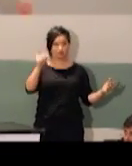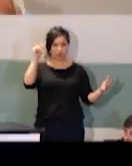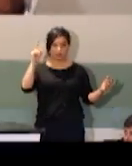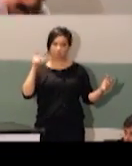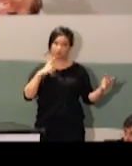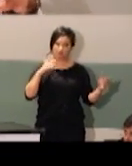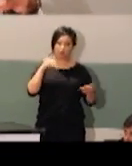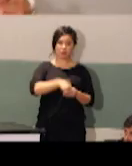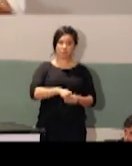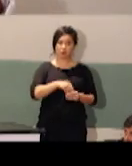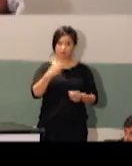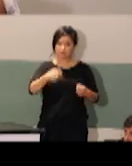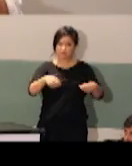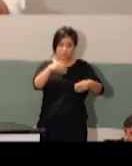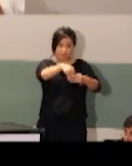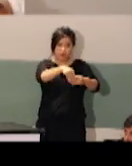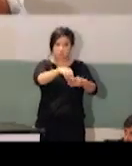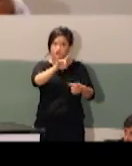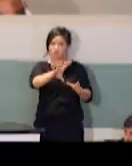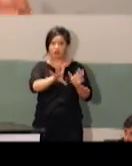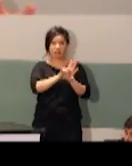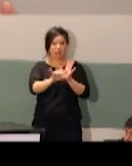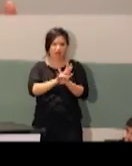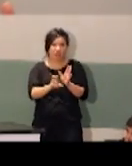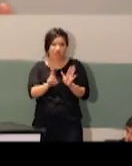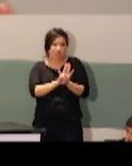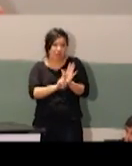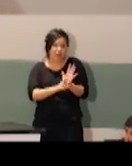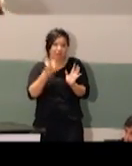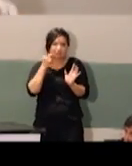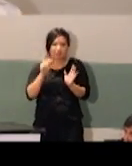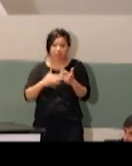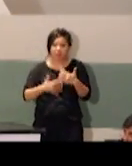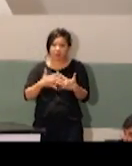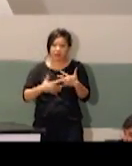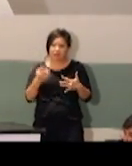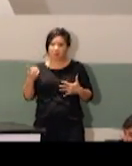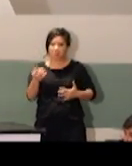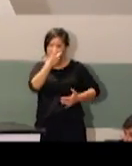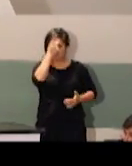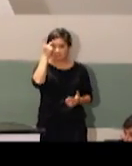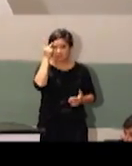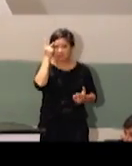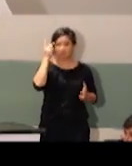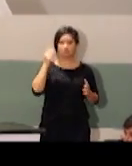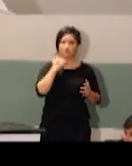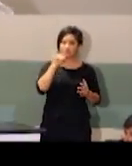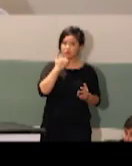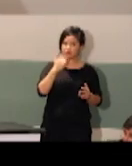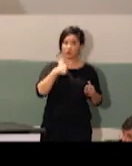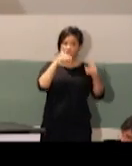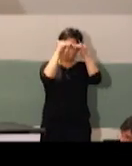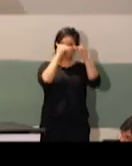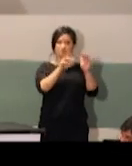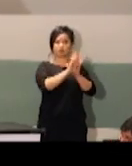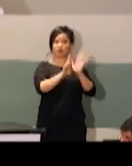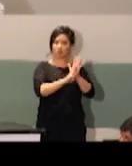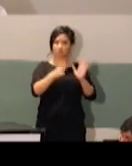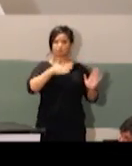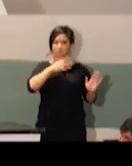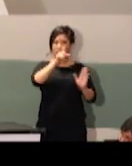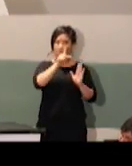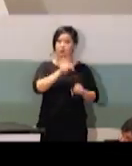voto. Sem regras, sem leizinhas feitas para pegar esse ou aquele. Cumpri as regras do meu país, quero disputar a